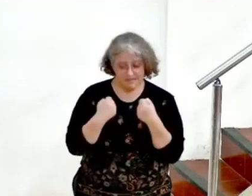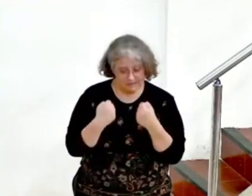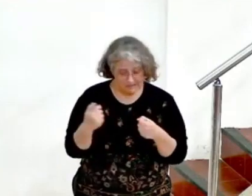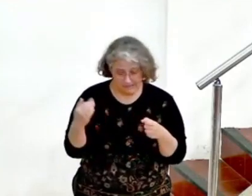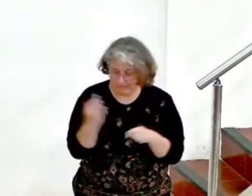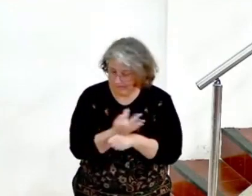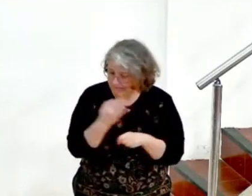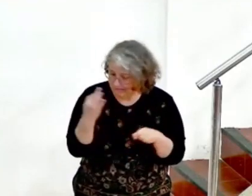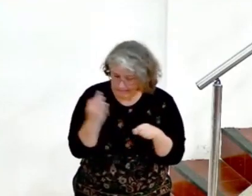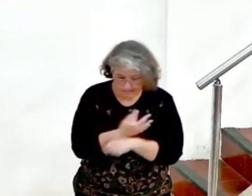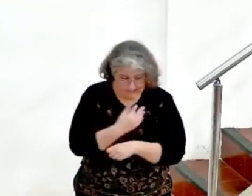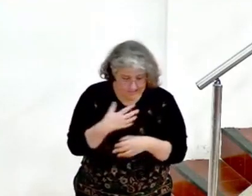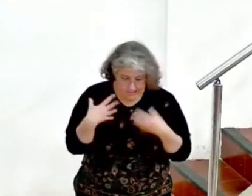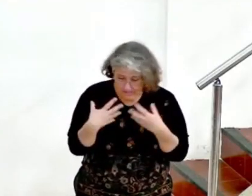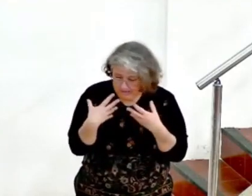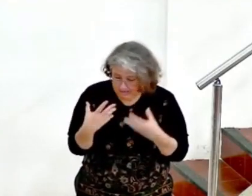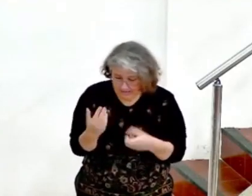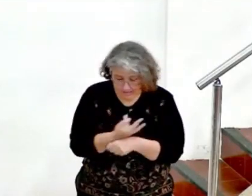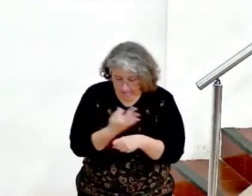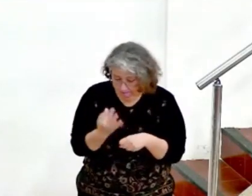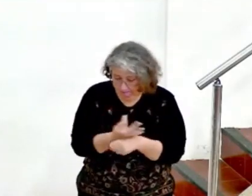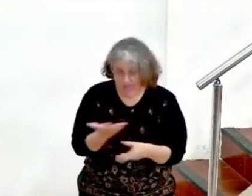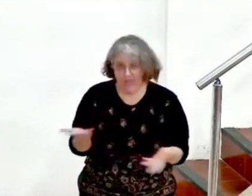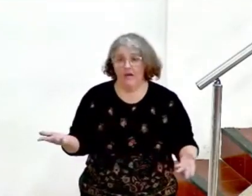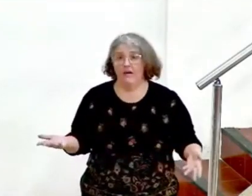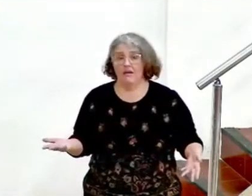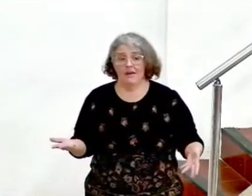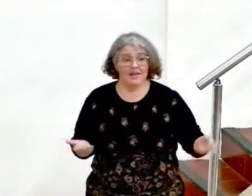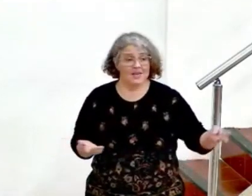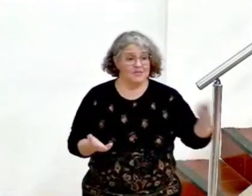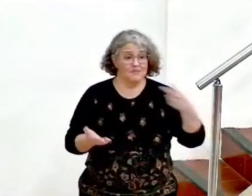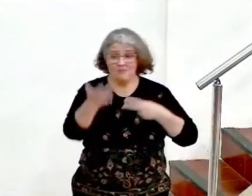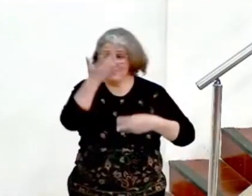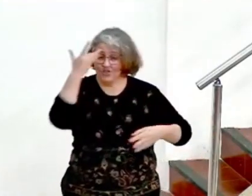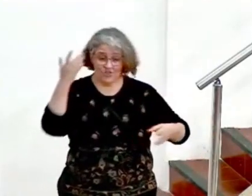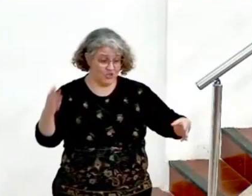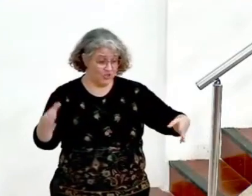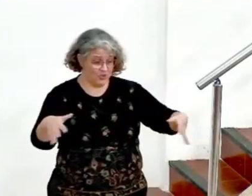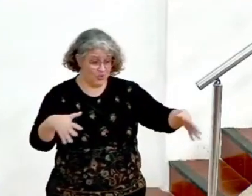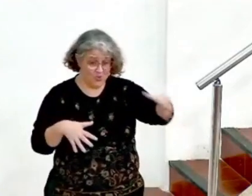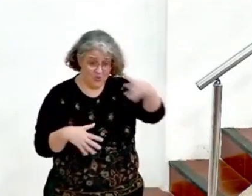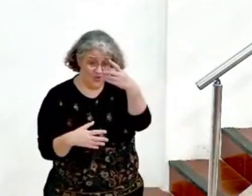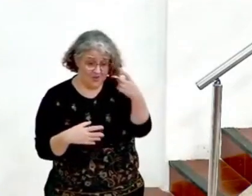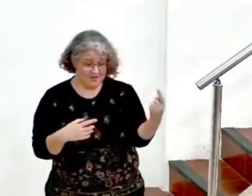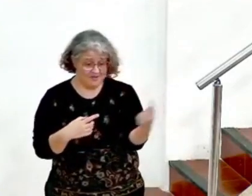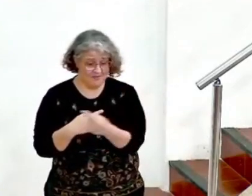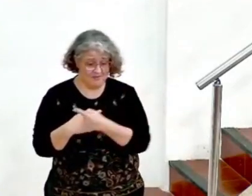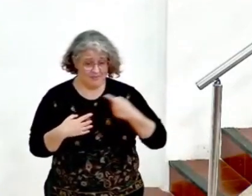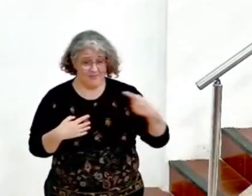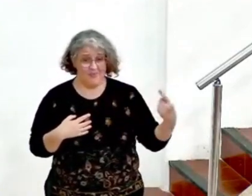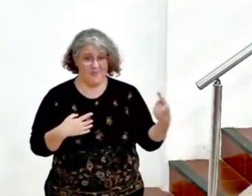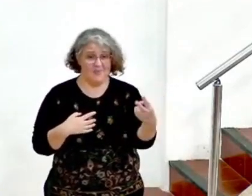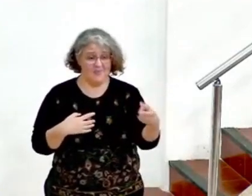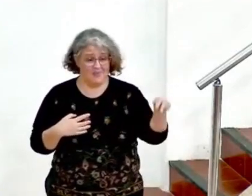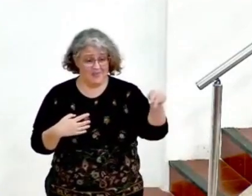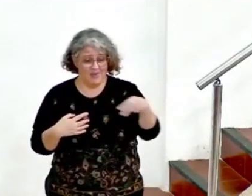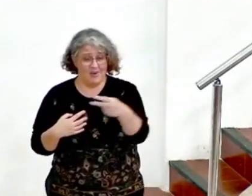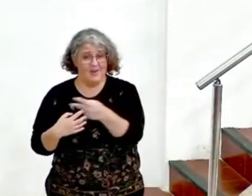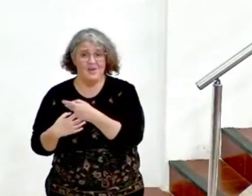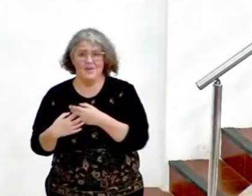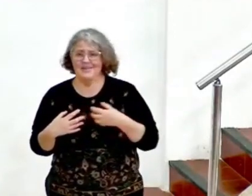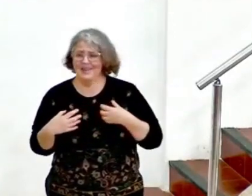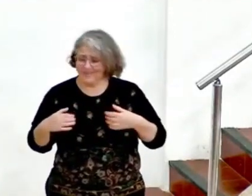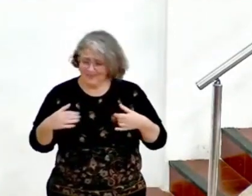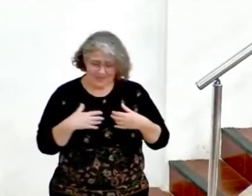em sua vida? Porque você não suporta mais as pessoas que rodeiam a sua vida? Porque você não suporta mais tanta